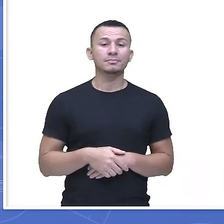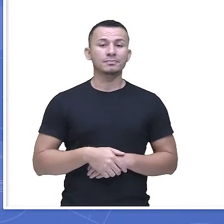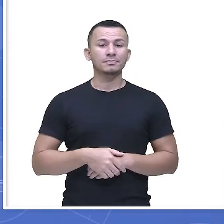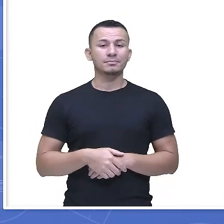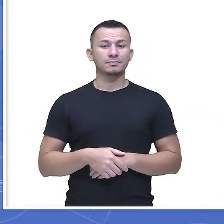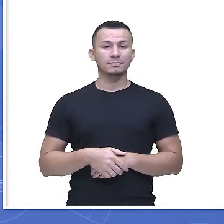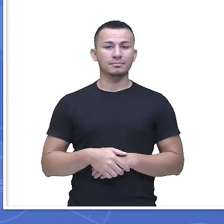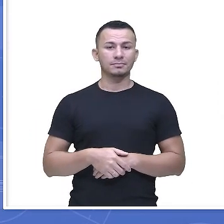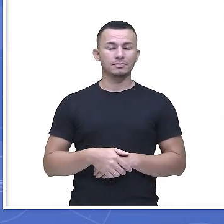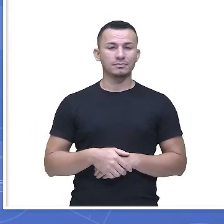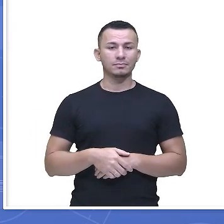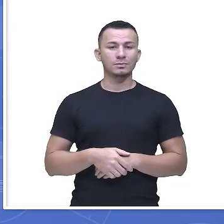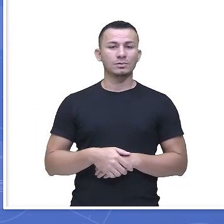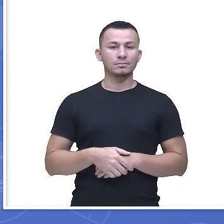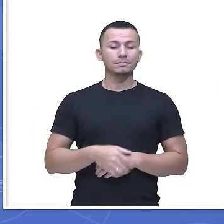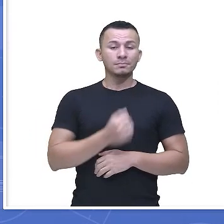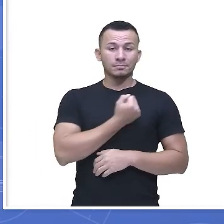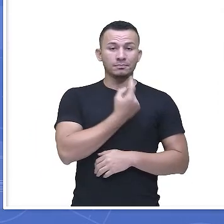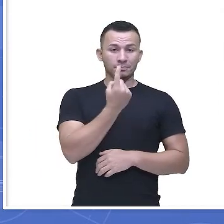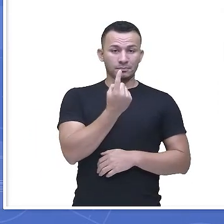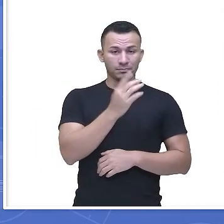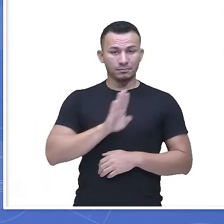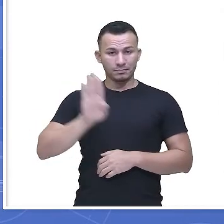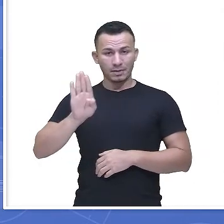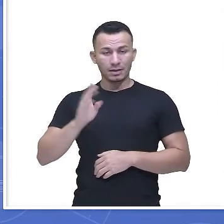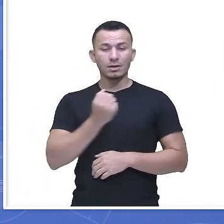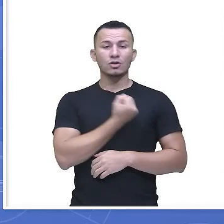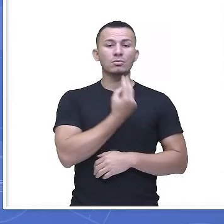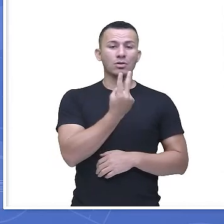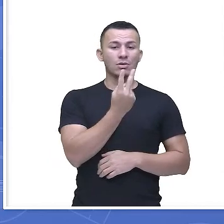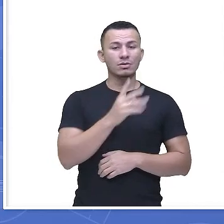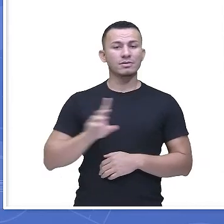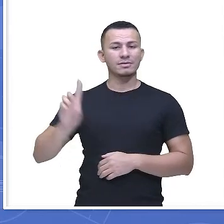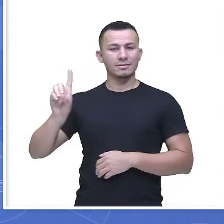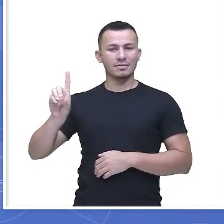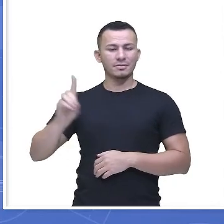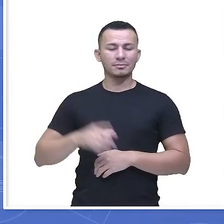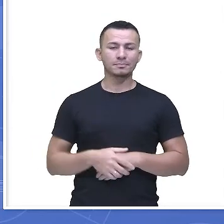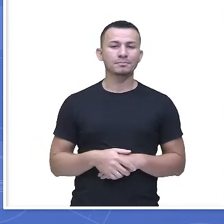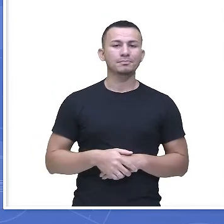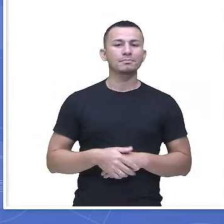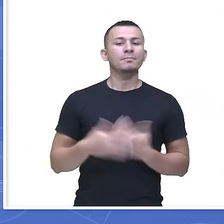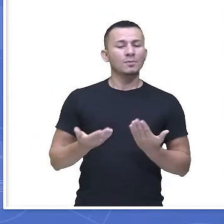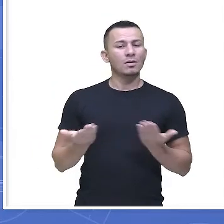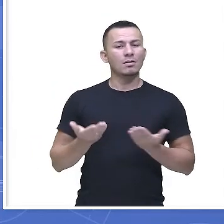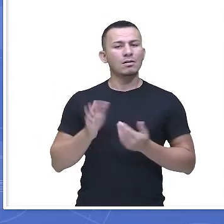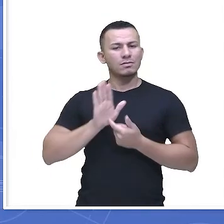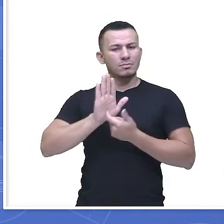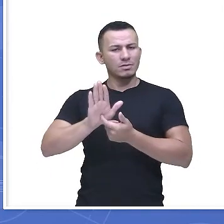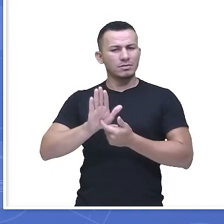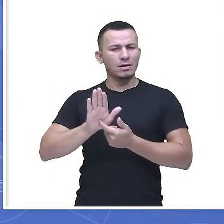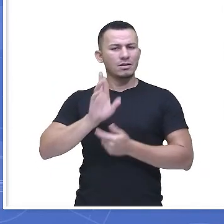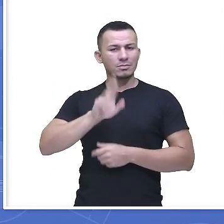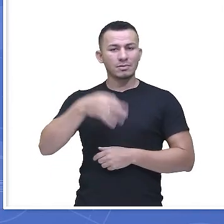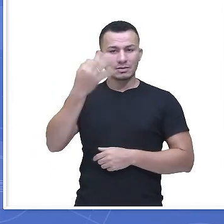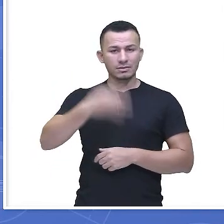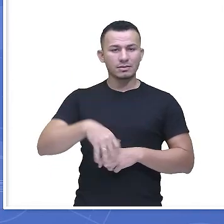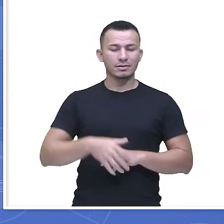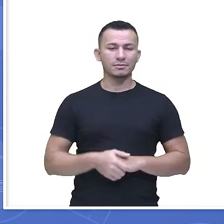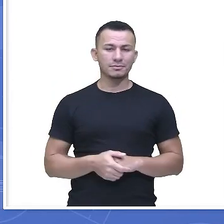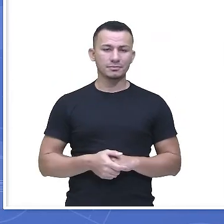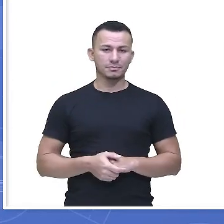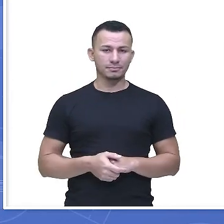B e a questão 2 D. Muito bem, muita gente respondendo isso daí. Vamos lá para a correção? Vamos ver se vocês acertaram? Vamos